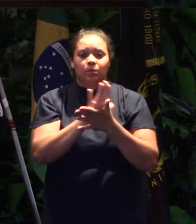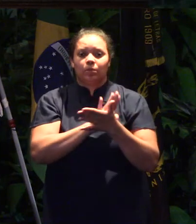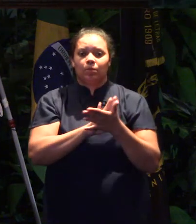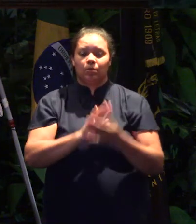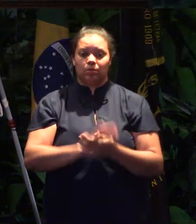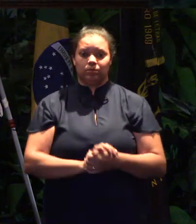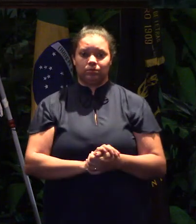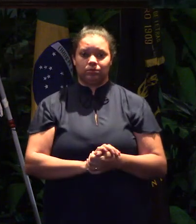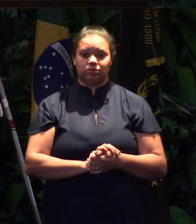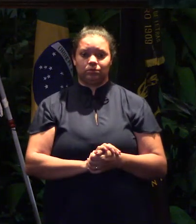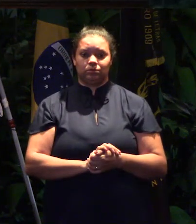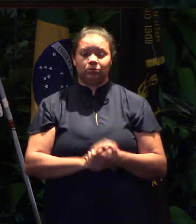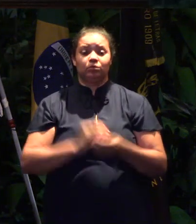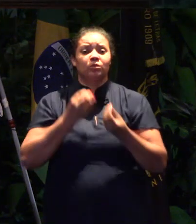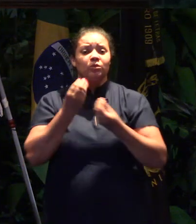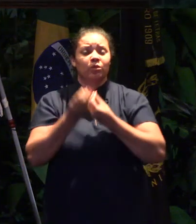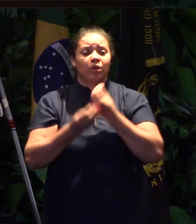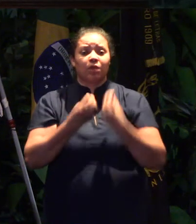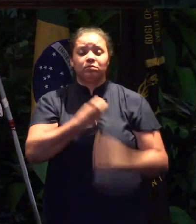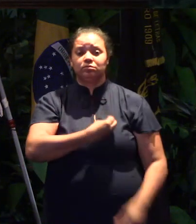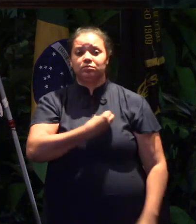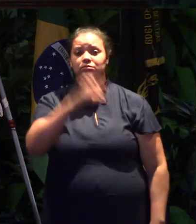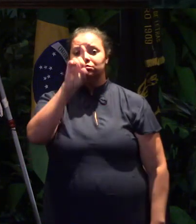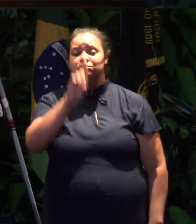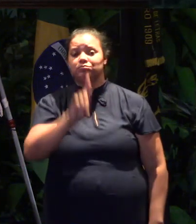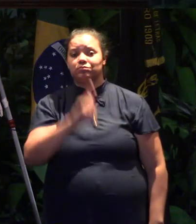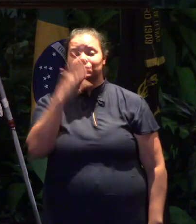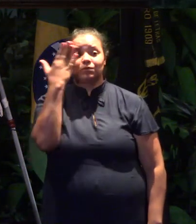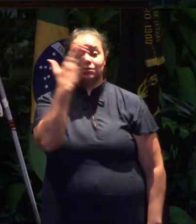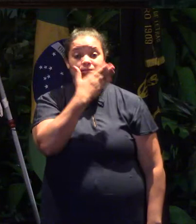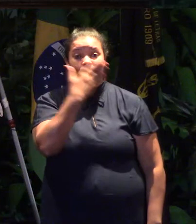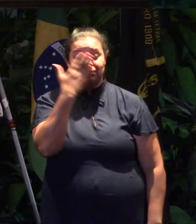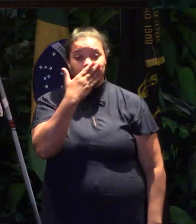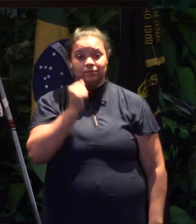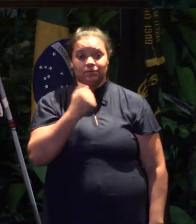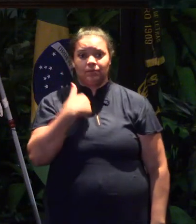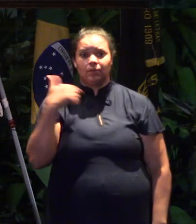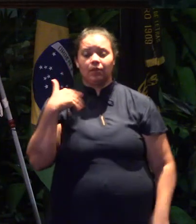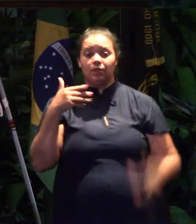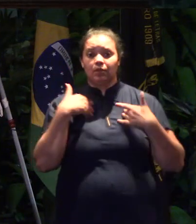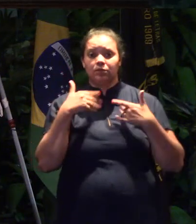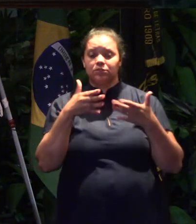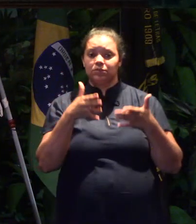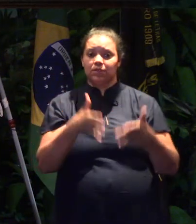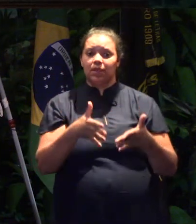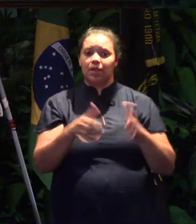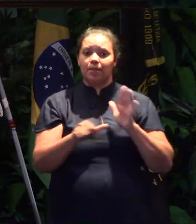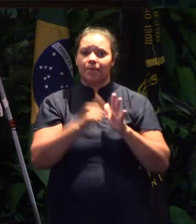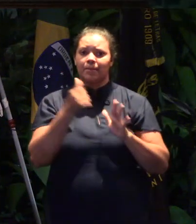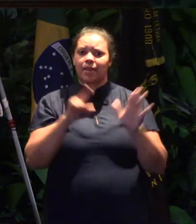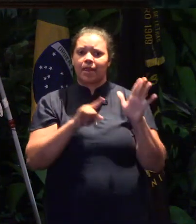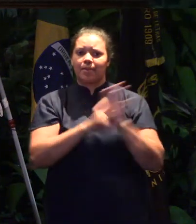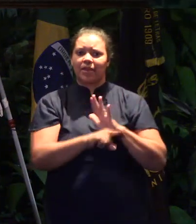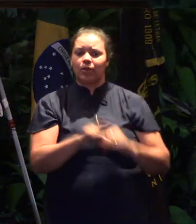tecnologia para os deficientes visuais. Quando você quando eu cheguei, a primeira pergunta que eu